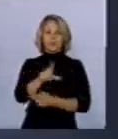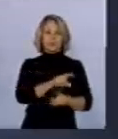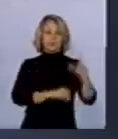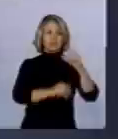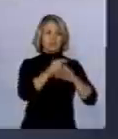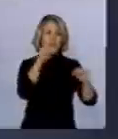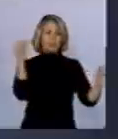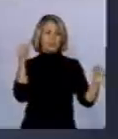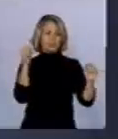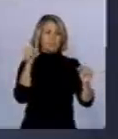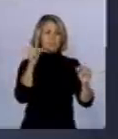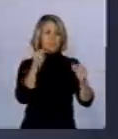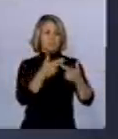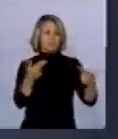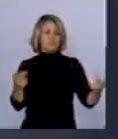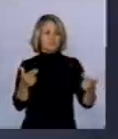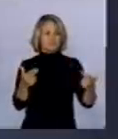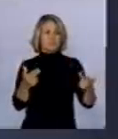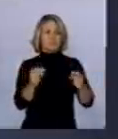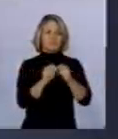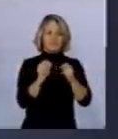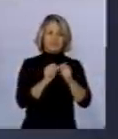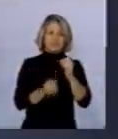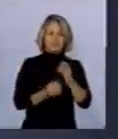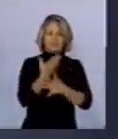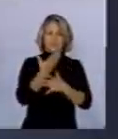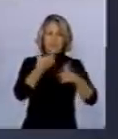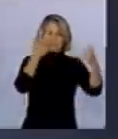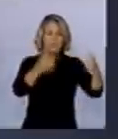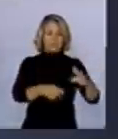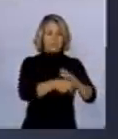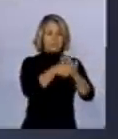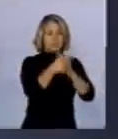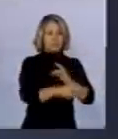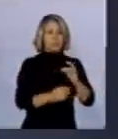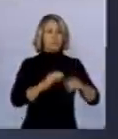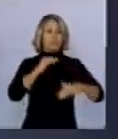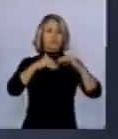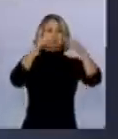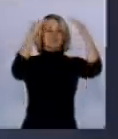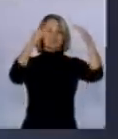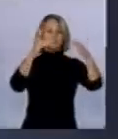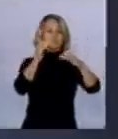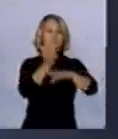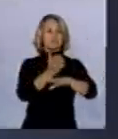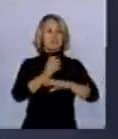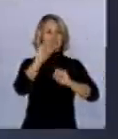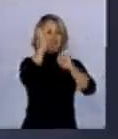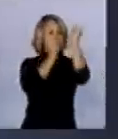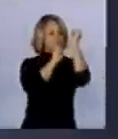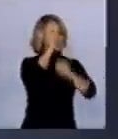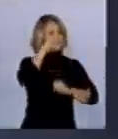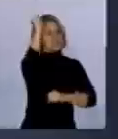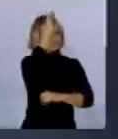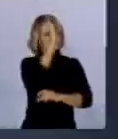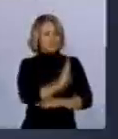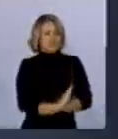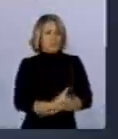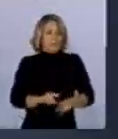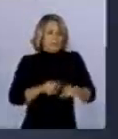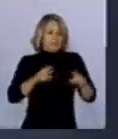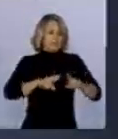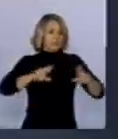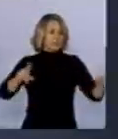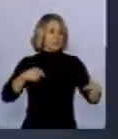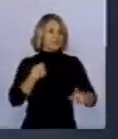concorrência que a nosso ver é o que cria um ambiente favorável para o crescimento da indústria brasileira Diferentemente do que